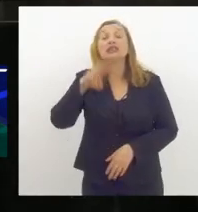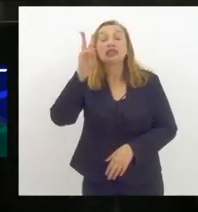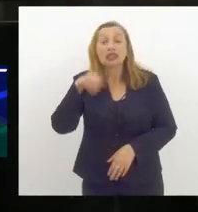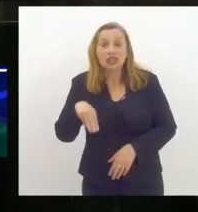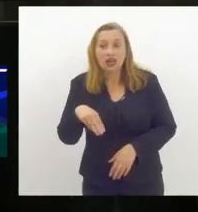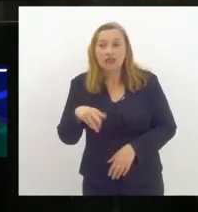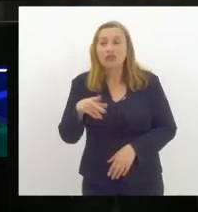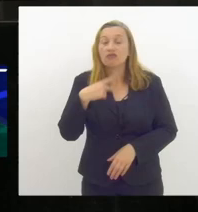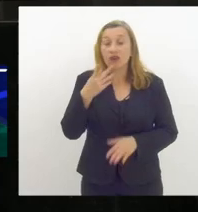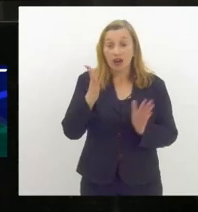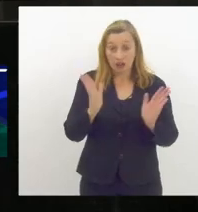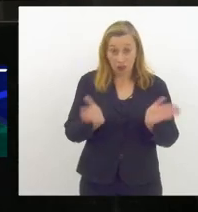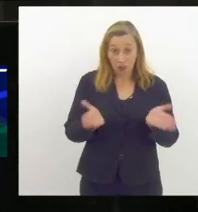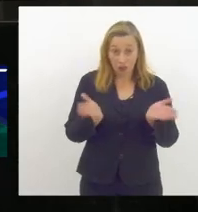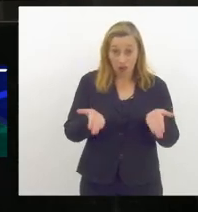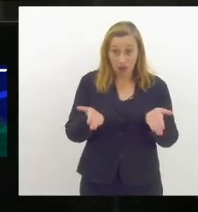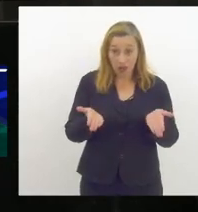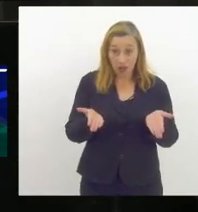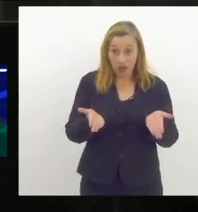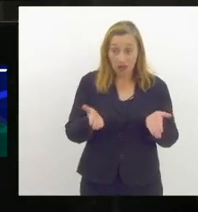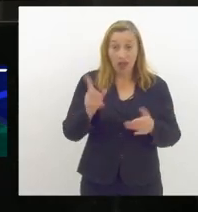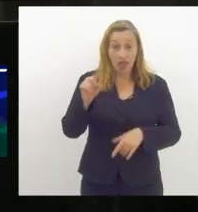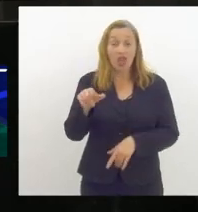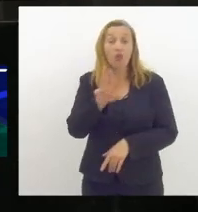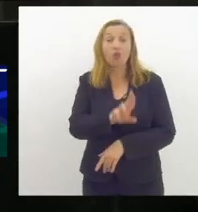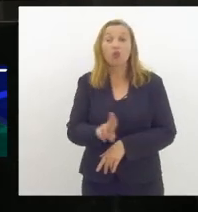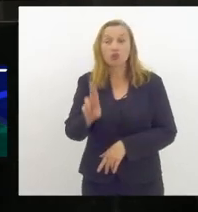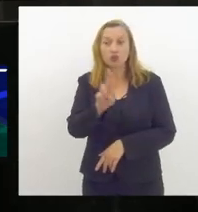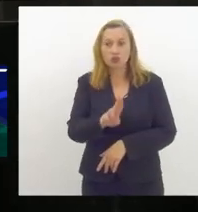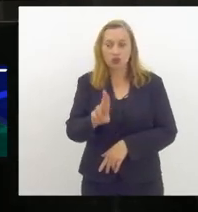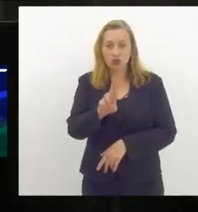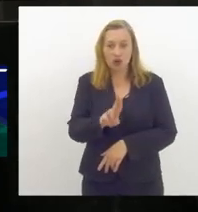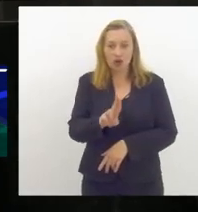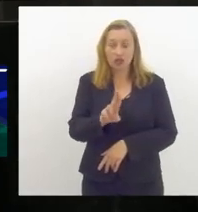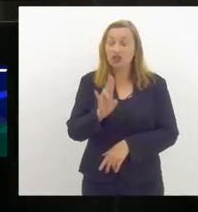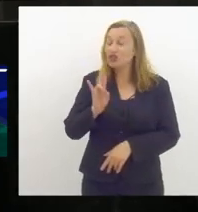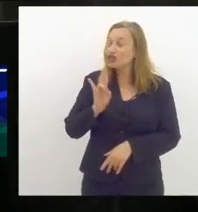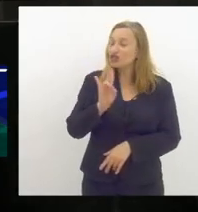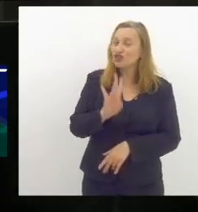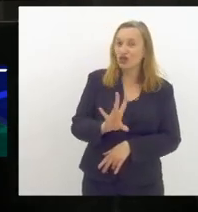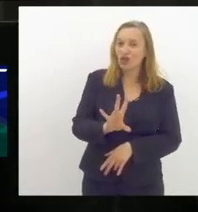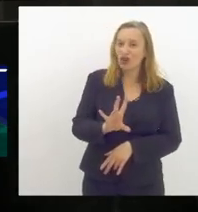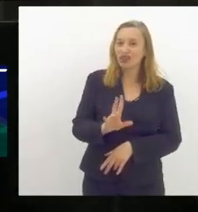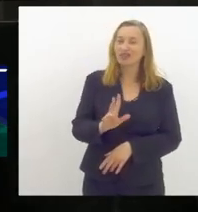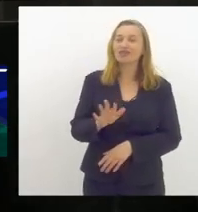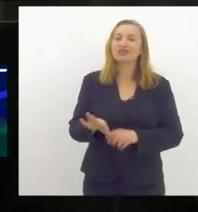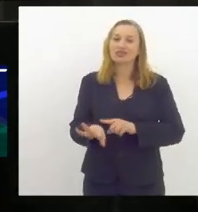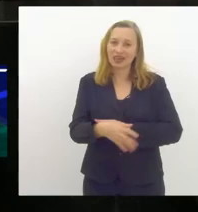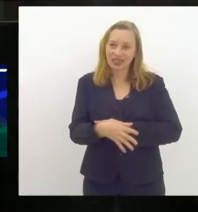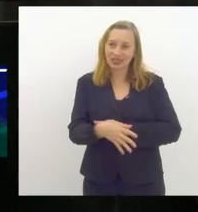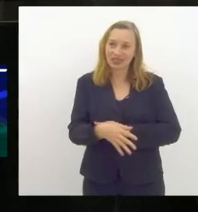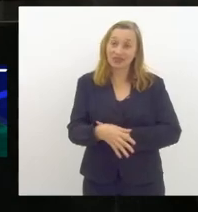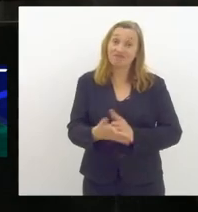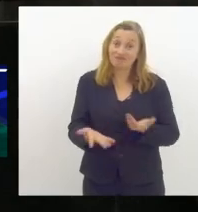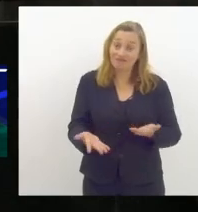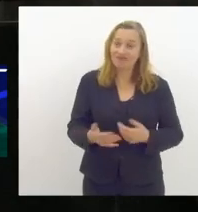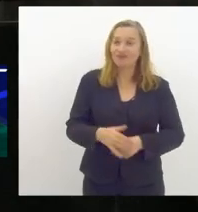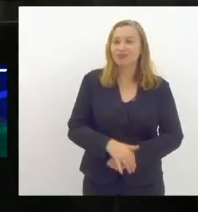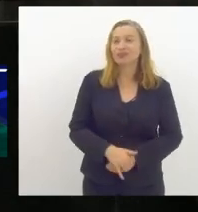discursa agora é um usuário só isso somente de táxi